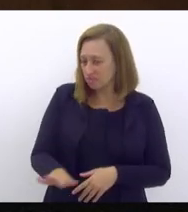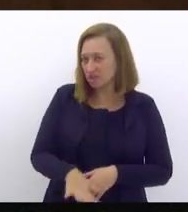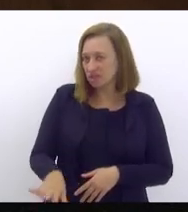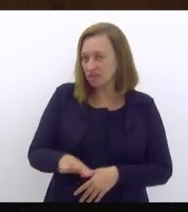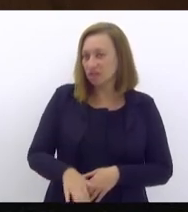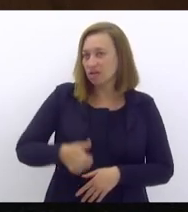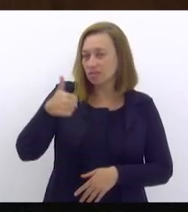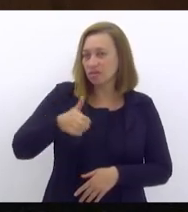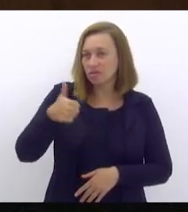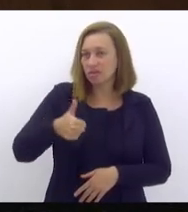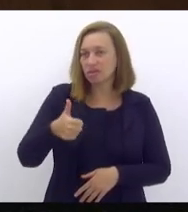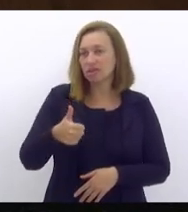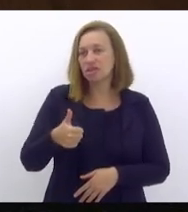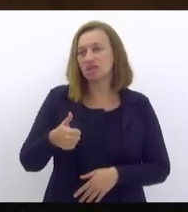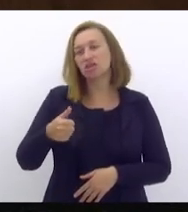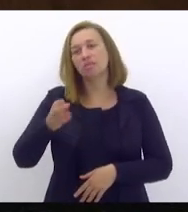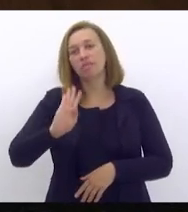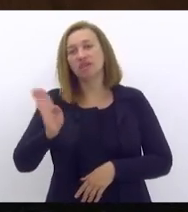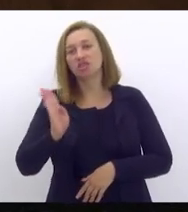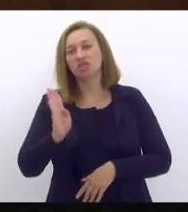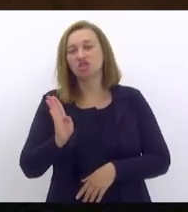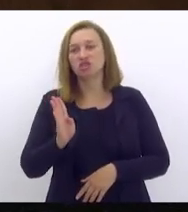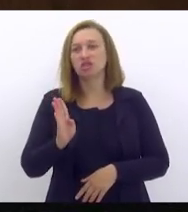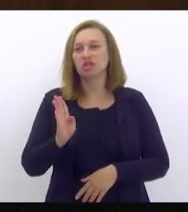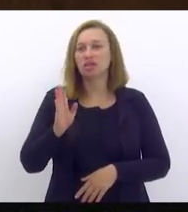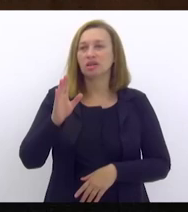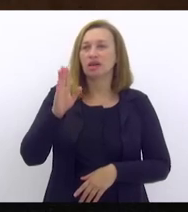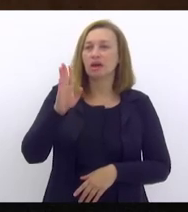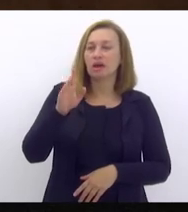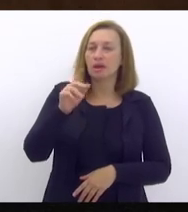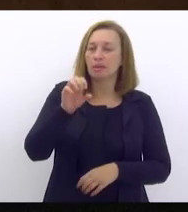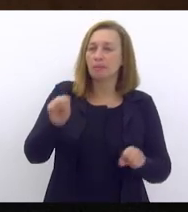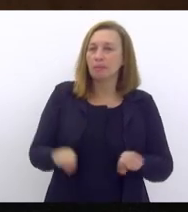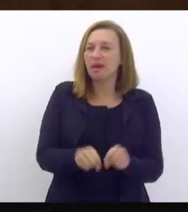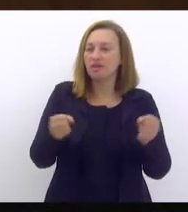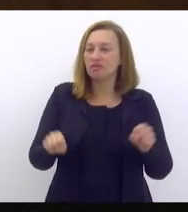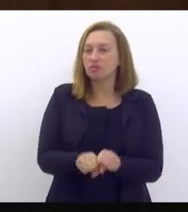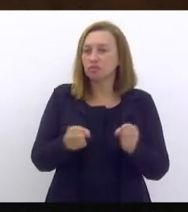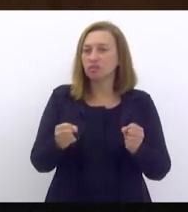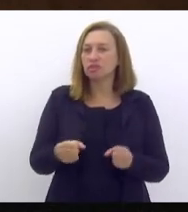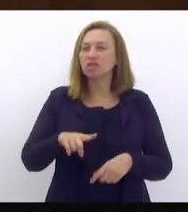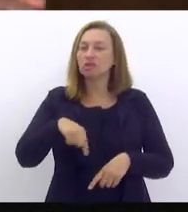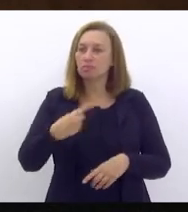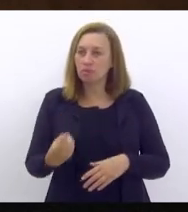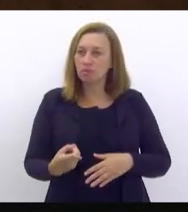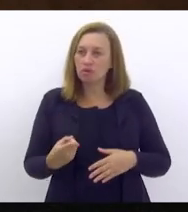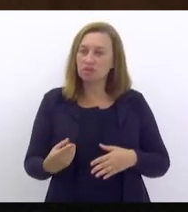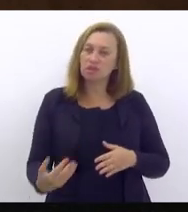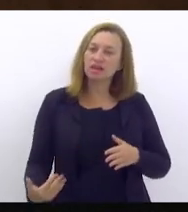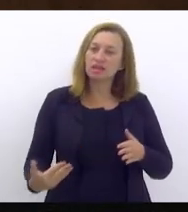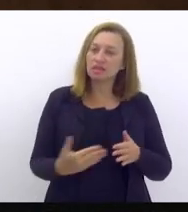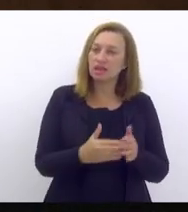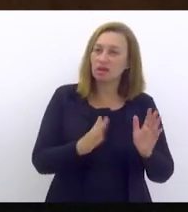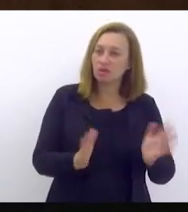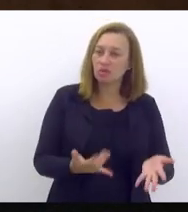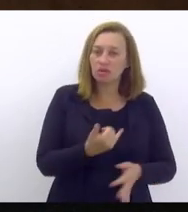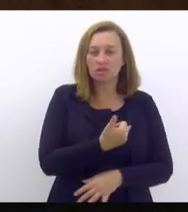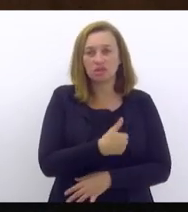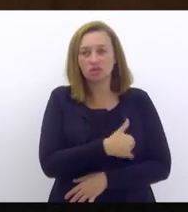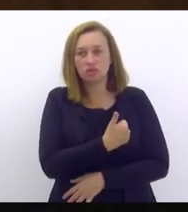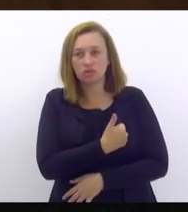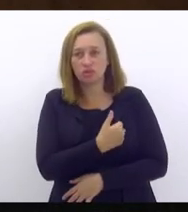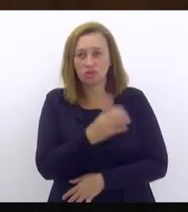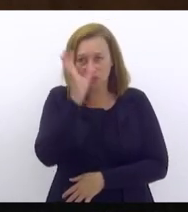Igreja Batista da Pavuna, foi consagrado lá, depois ele foi liderar essa igreja e ficou até agora, onde ele